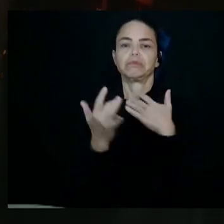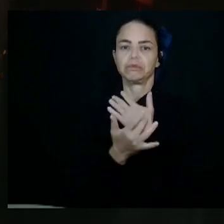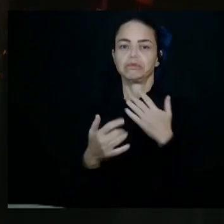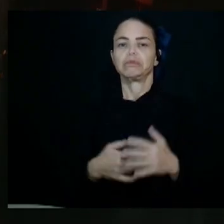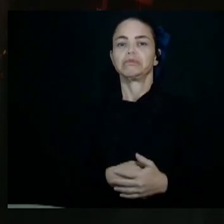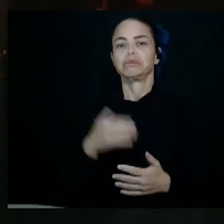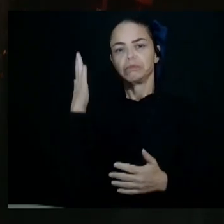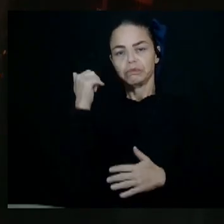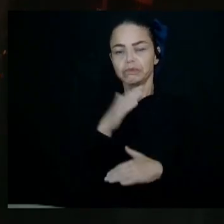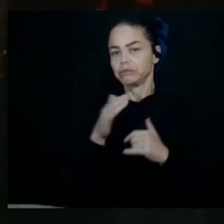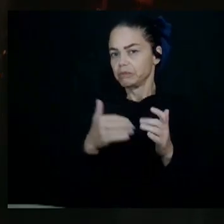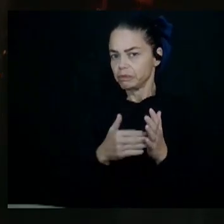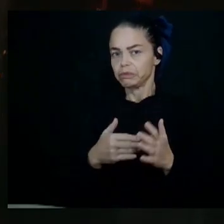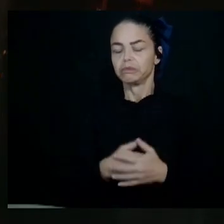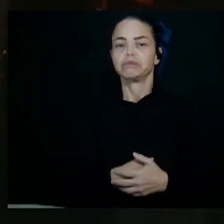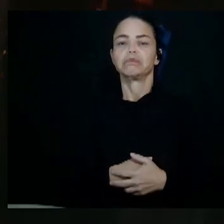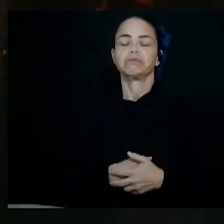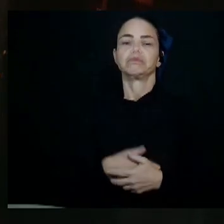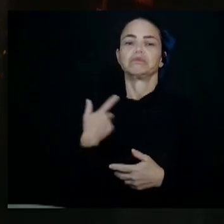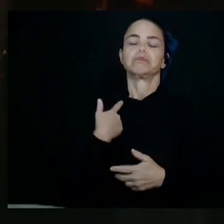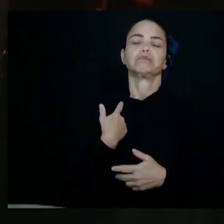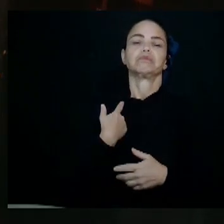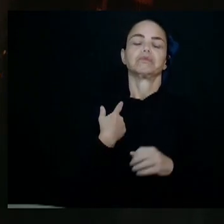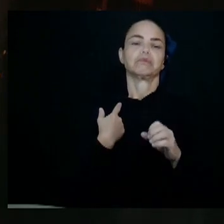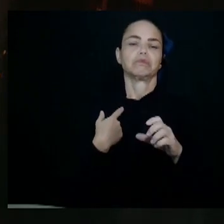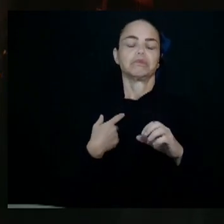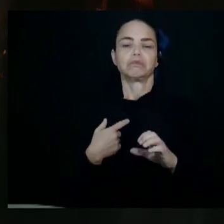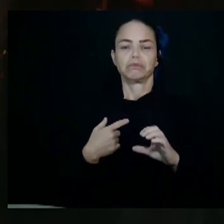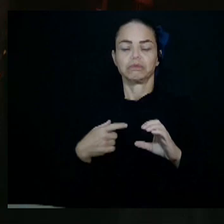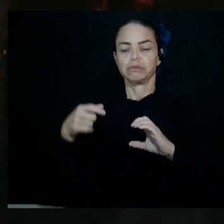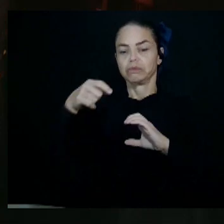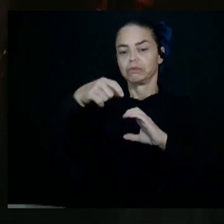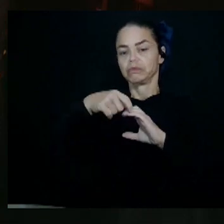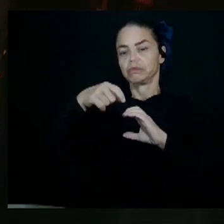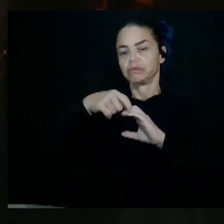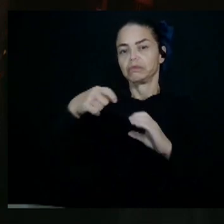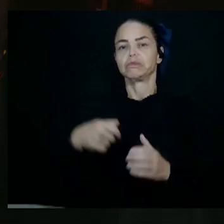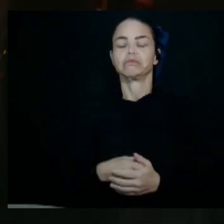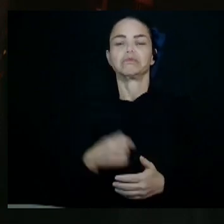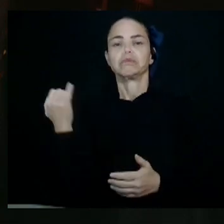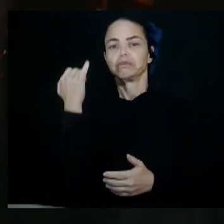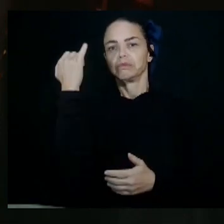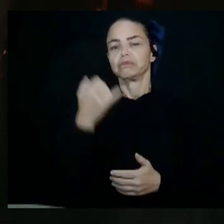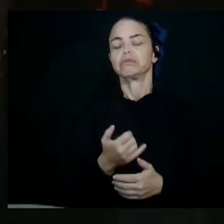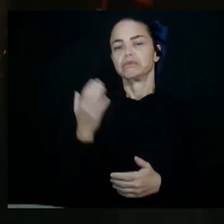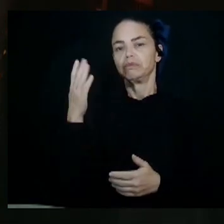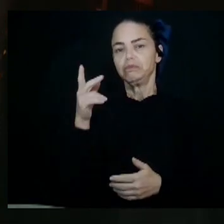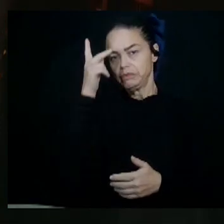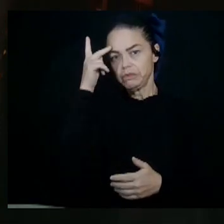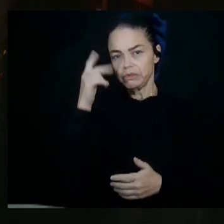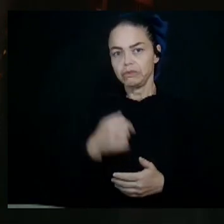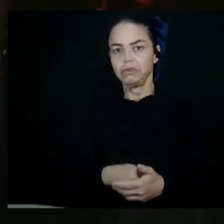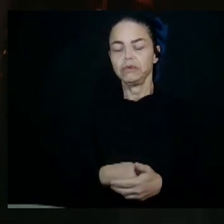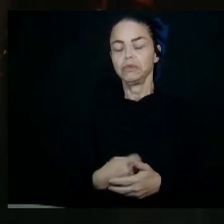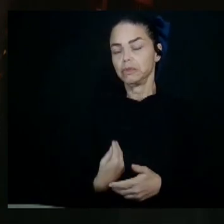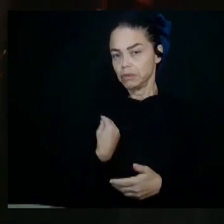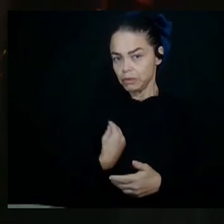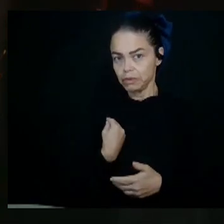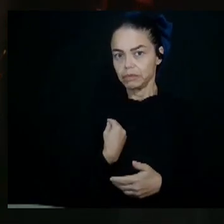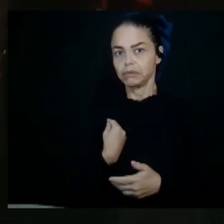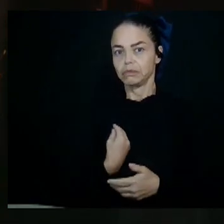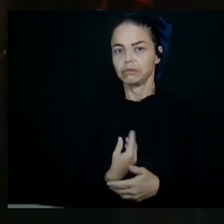de tudo, né? Com o ChatGPT. Então, é importante a gente trazer pessoas que realmente vivem esse estilo de vida,